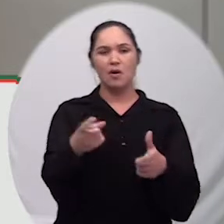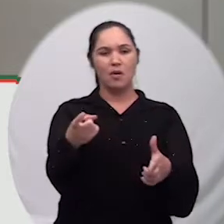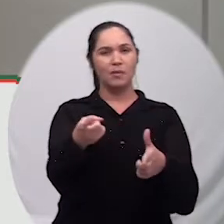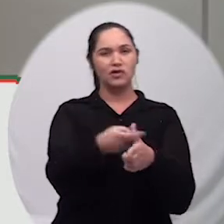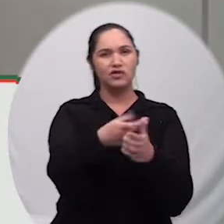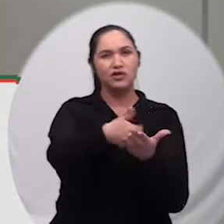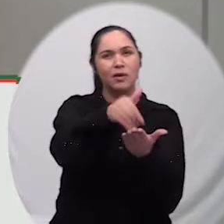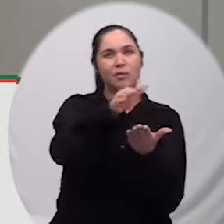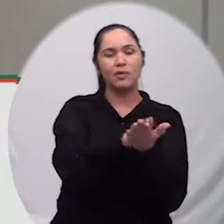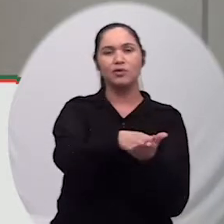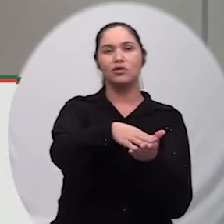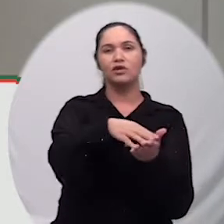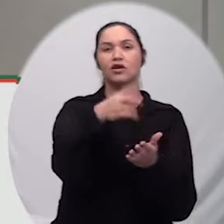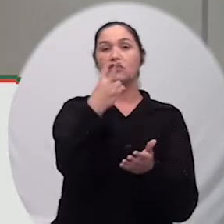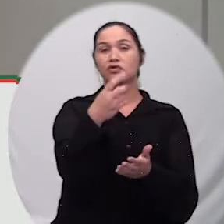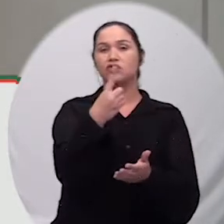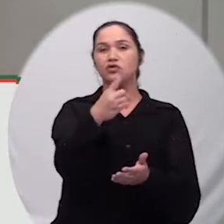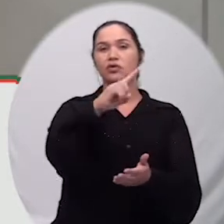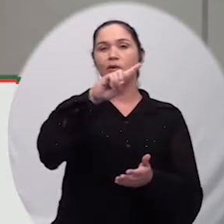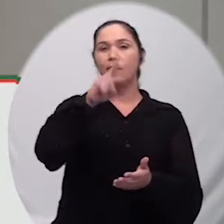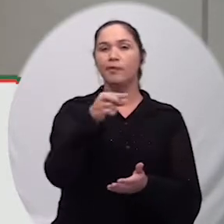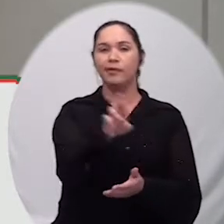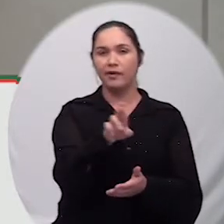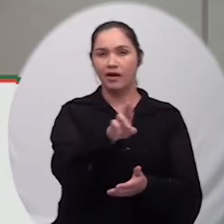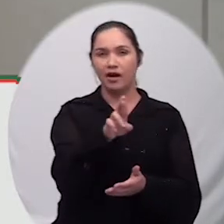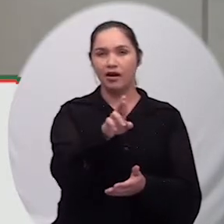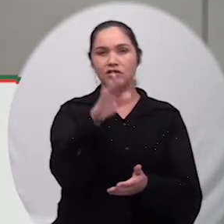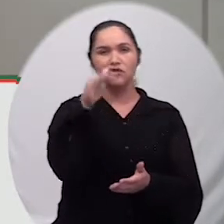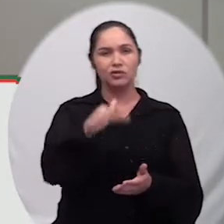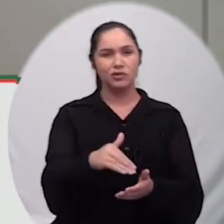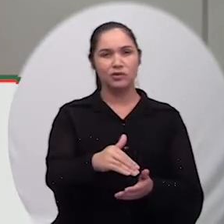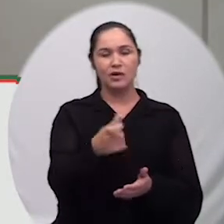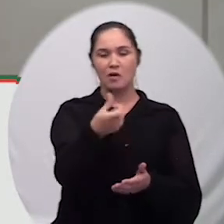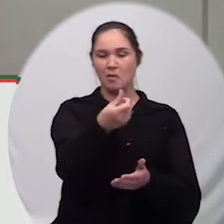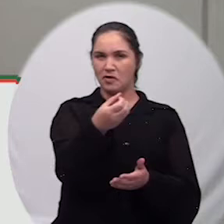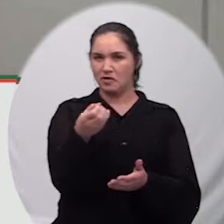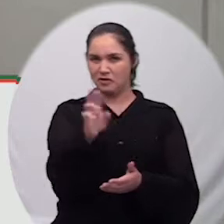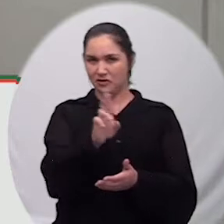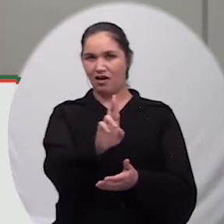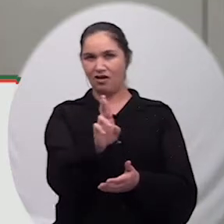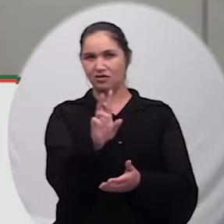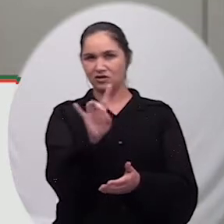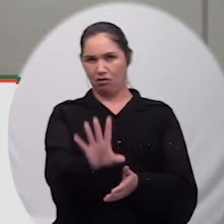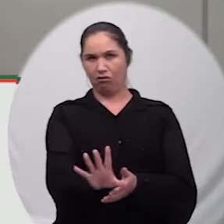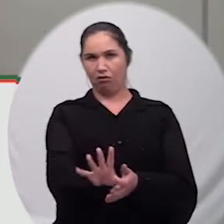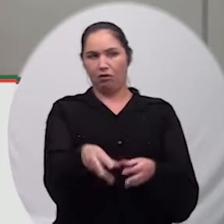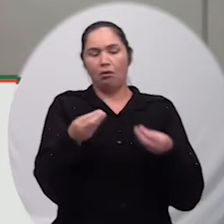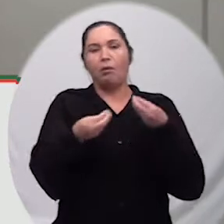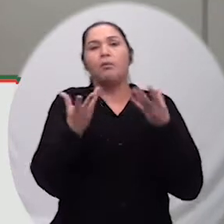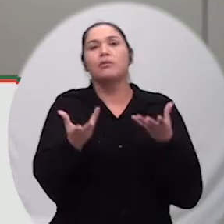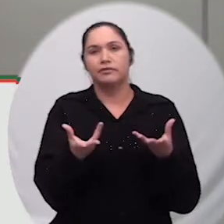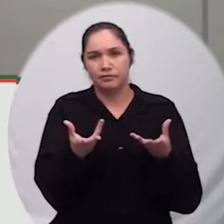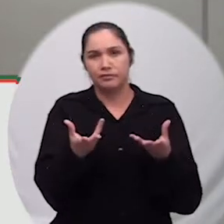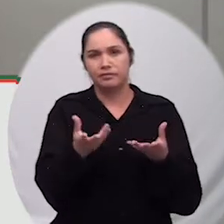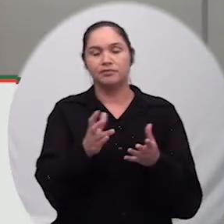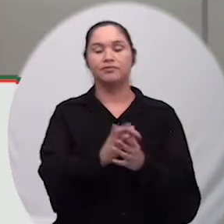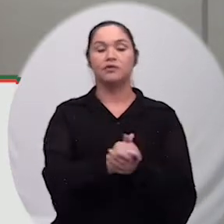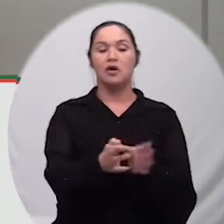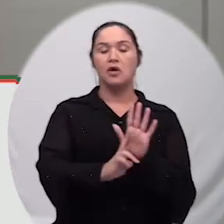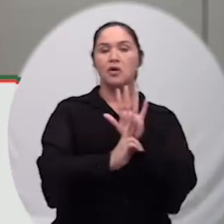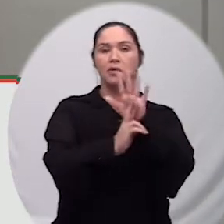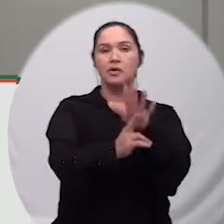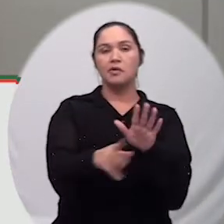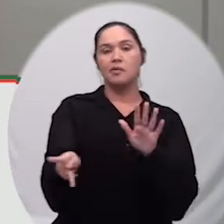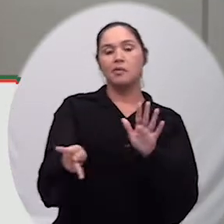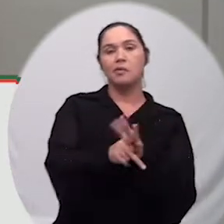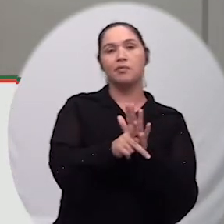para R$ 600, e todos ali, com exceção de um representante da própria Procuradoria, que